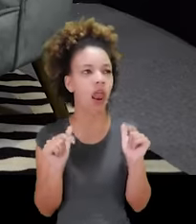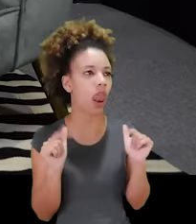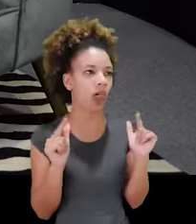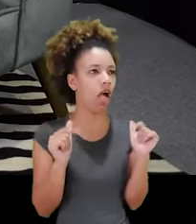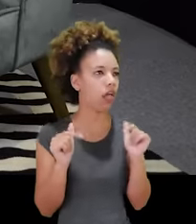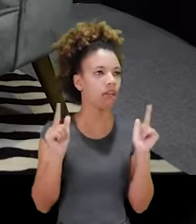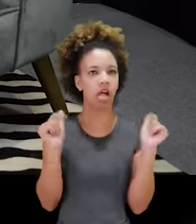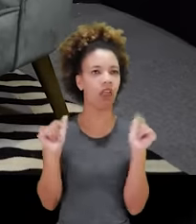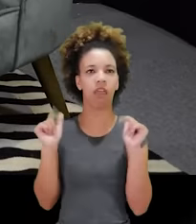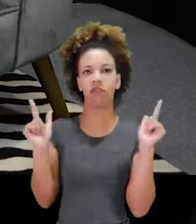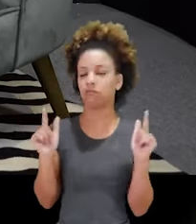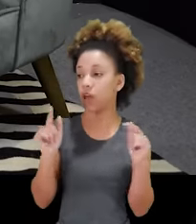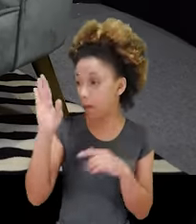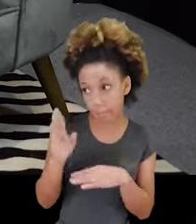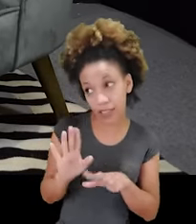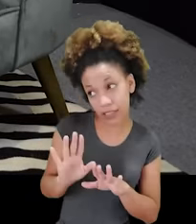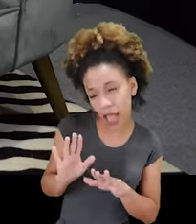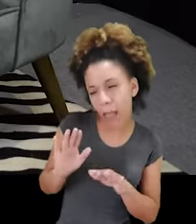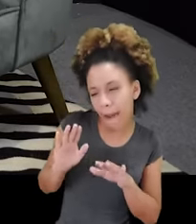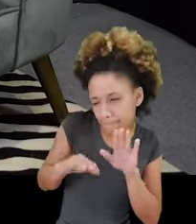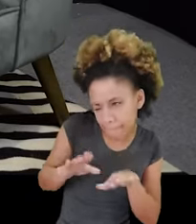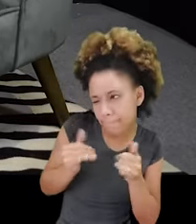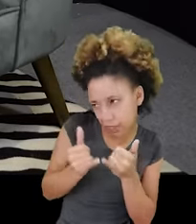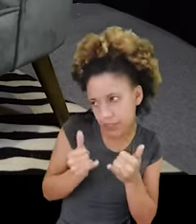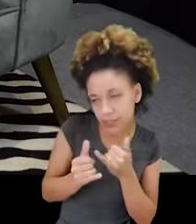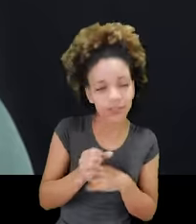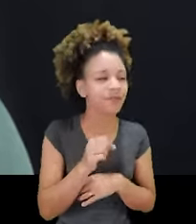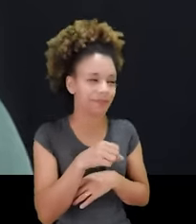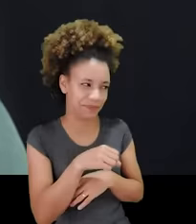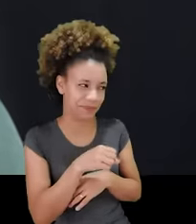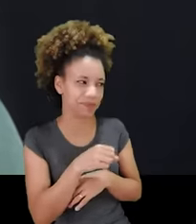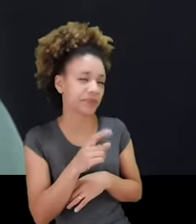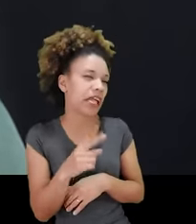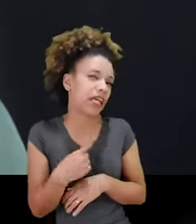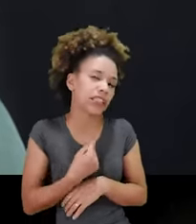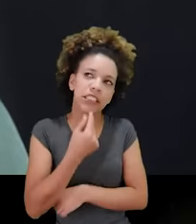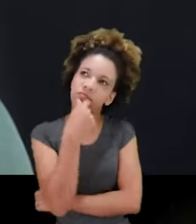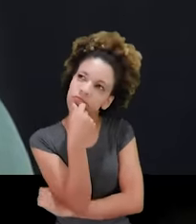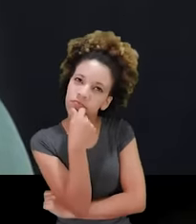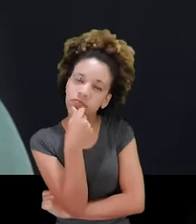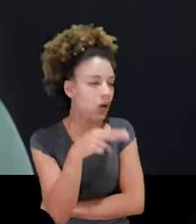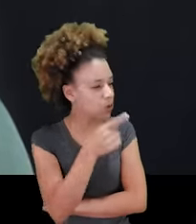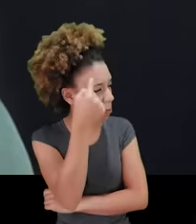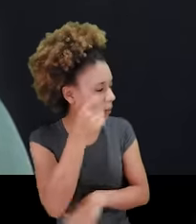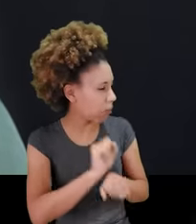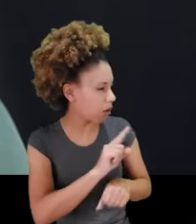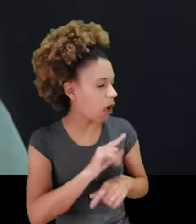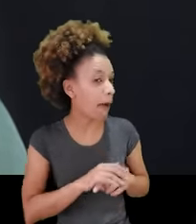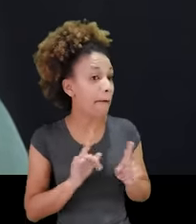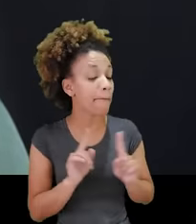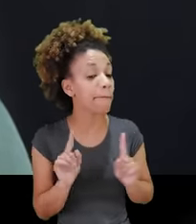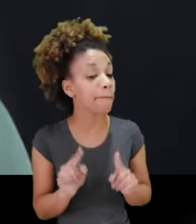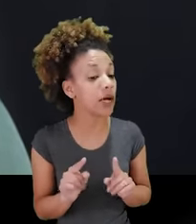não é? Sim. O brasileiro é um bocadinho assim também, não é? Sim. A gente está mais, talvez... Engraçado, não parei para pensar nisso. A gente está